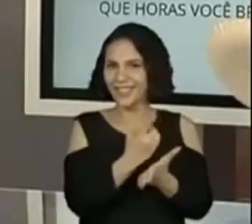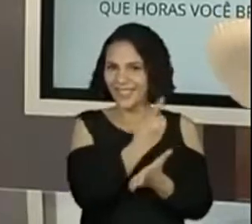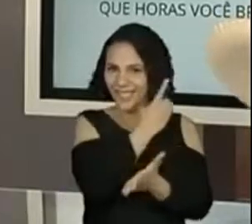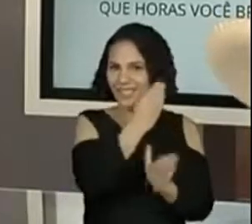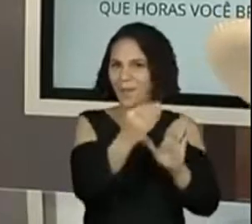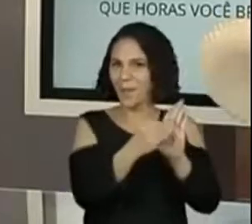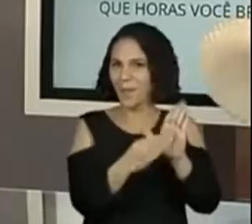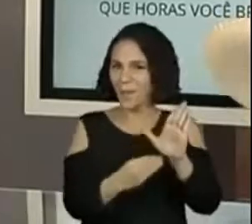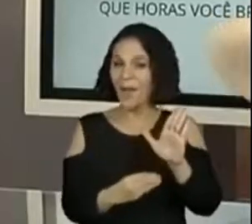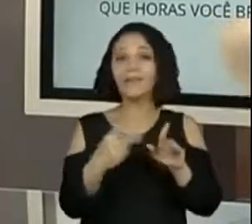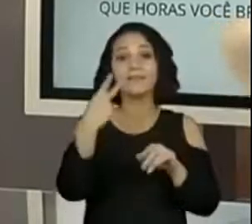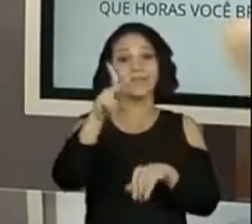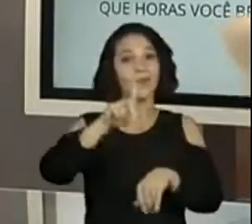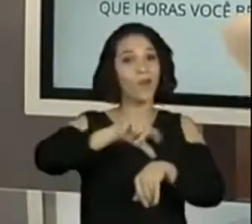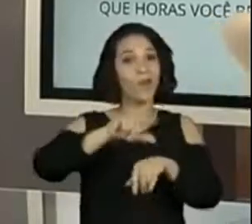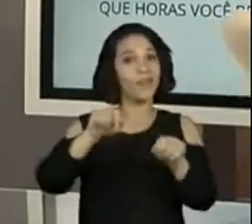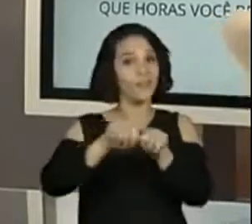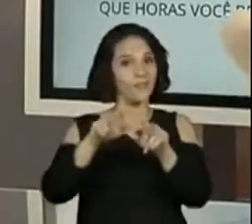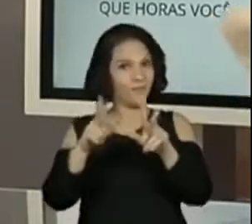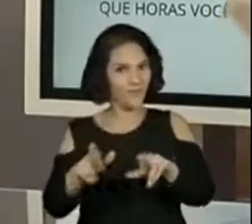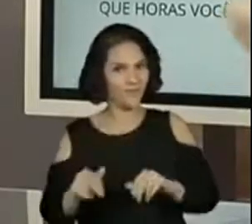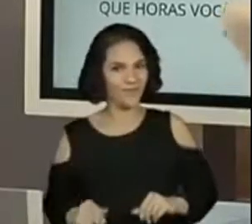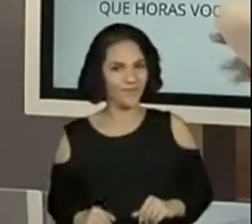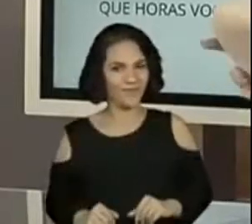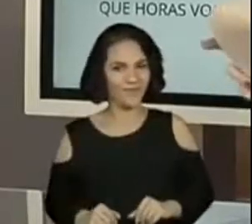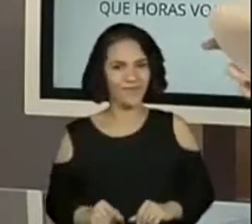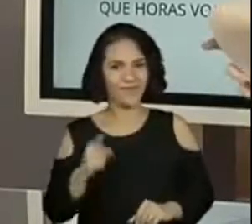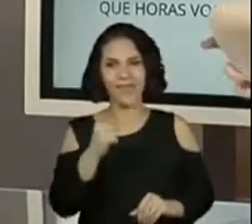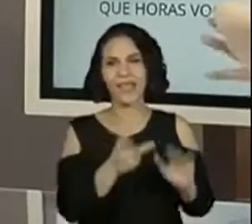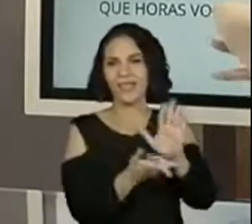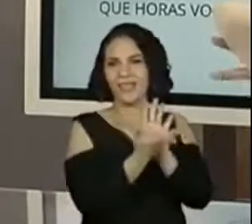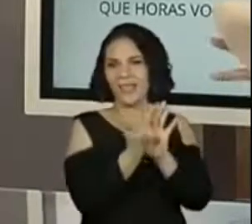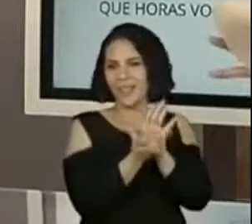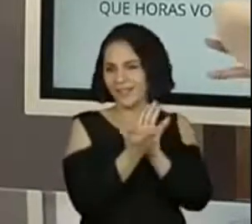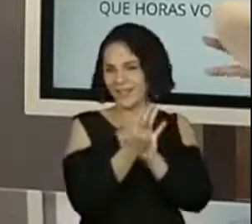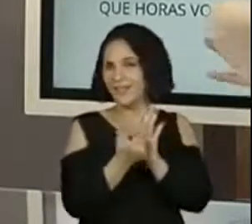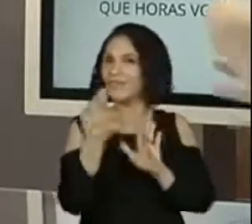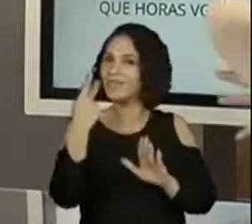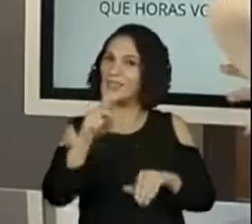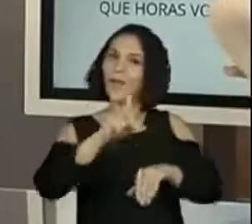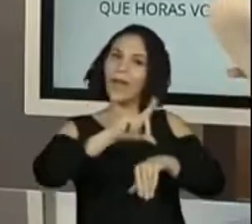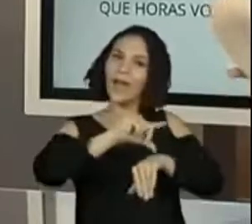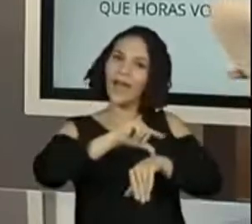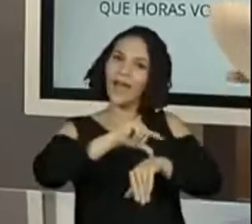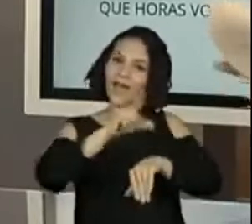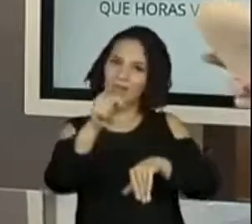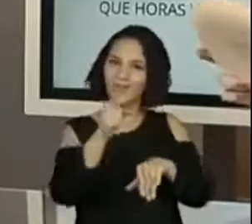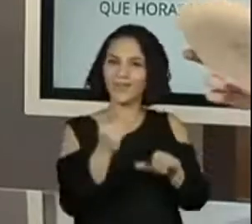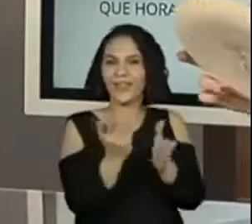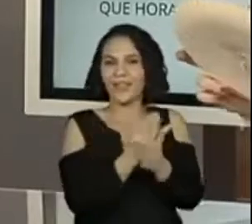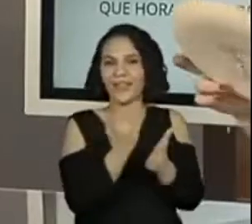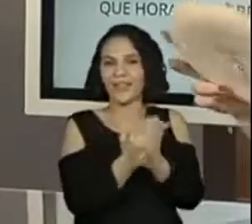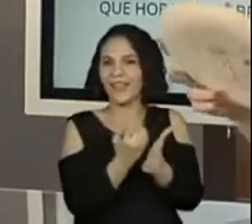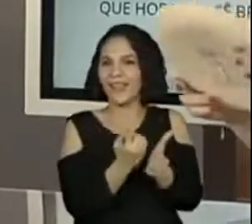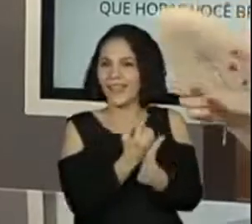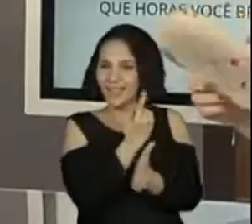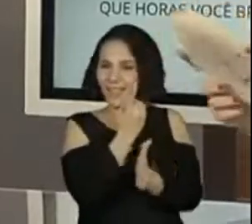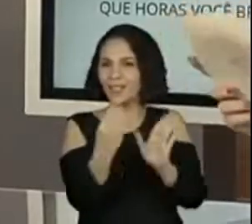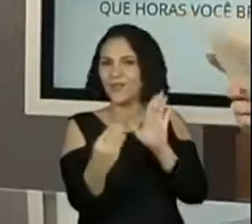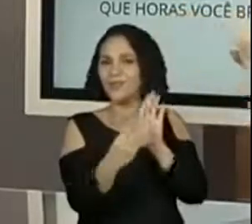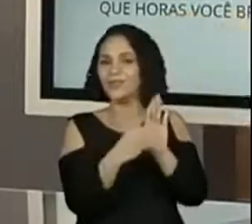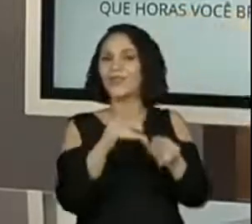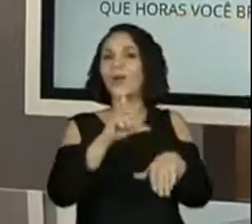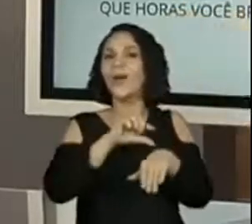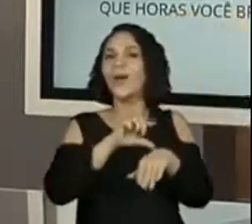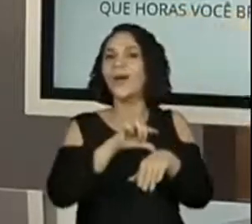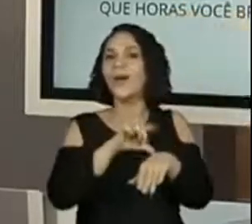caderno e no seu reloginho, tá bom? Desenhe aí no caderno o seu reloginho para poder marcar a hora que vocês